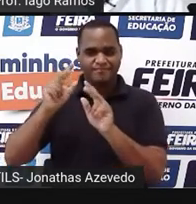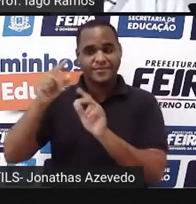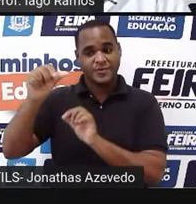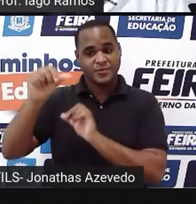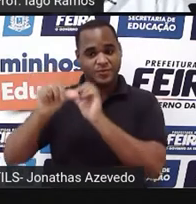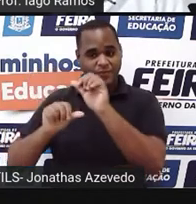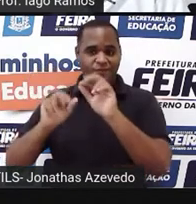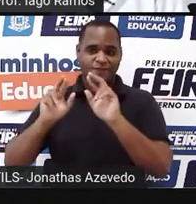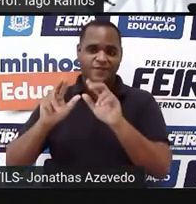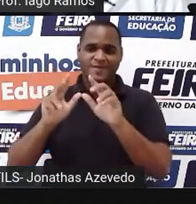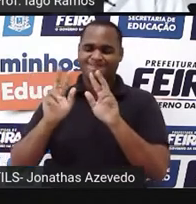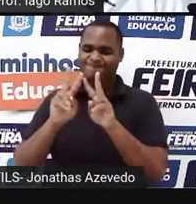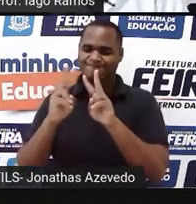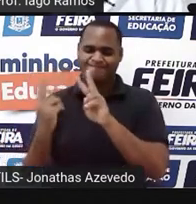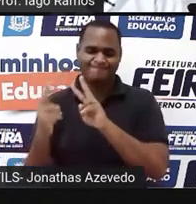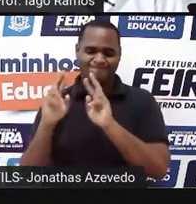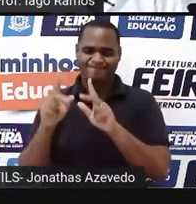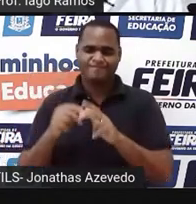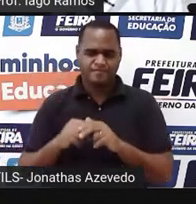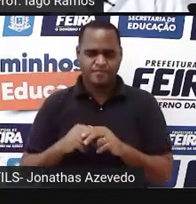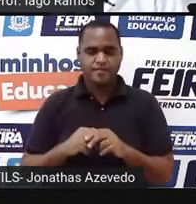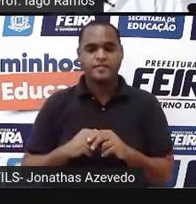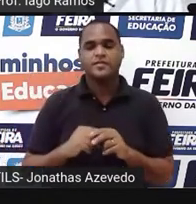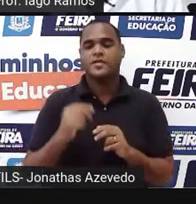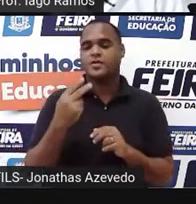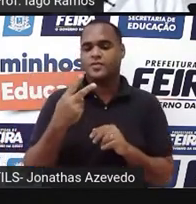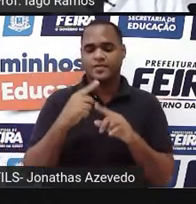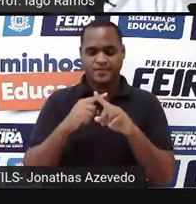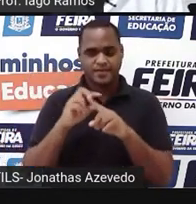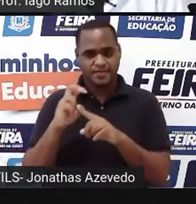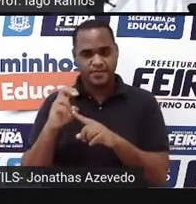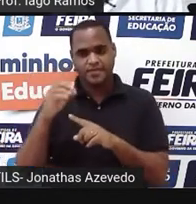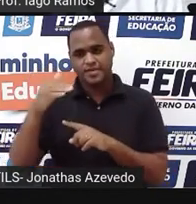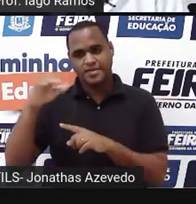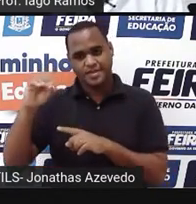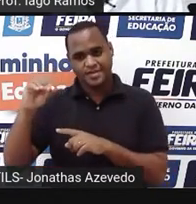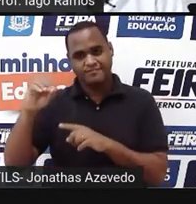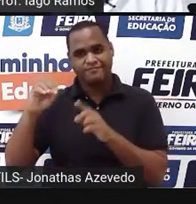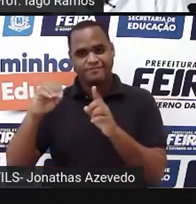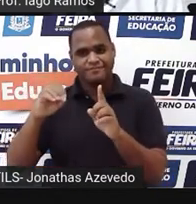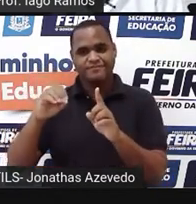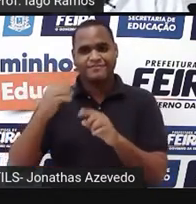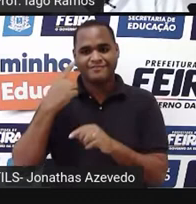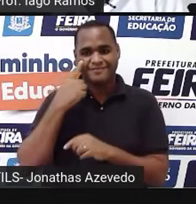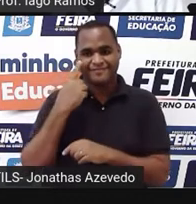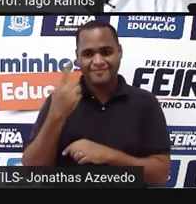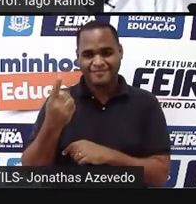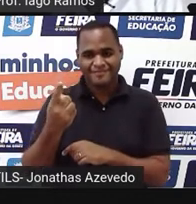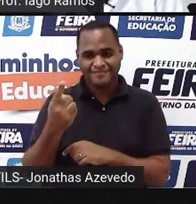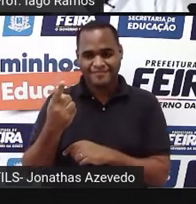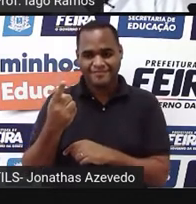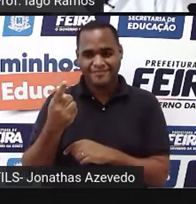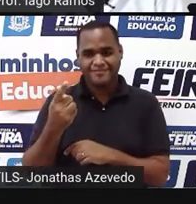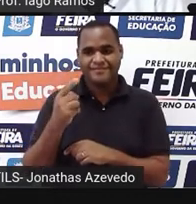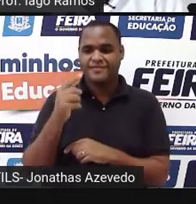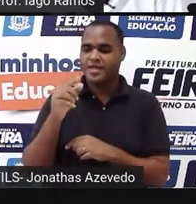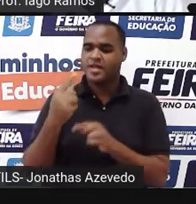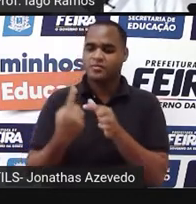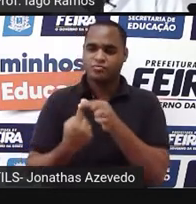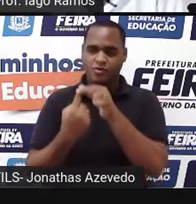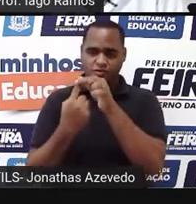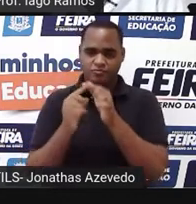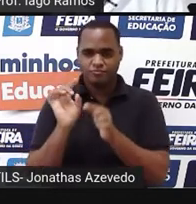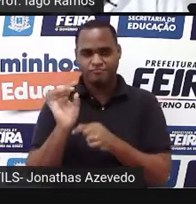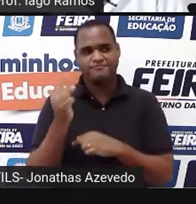menos 7, e quando a gente faz 2 vezes 5, dá esse daqui, ó, que é o 10, o termo independente, tá